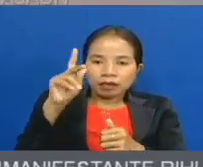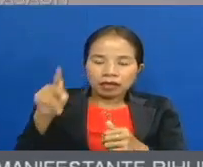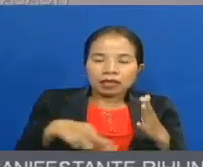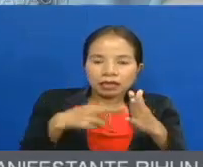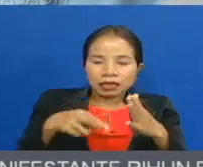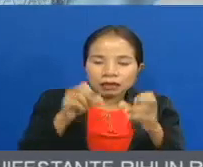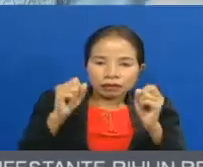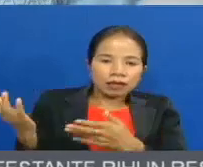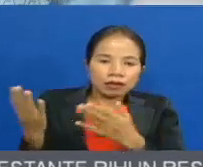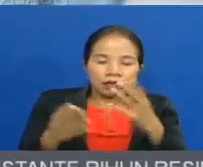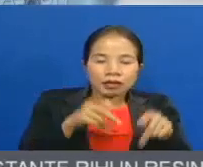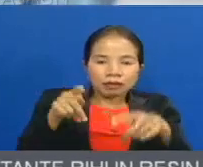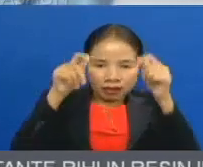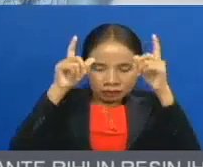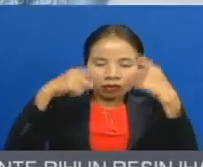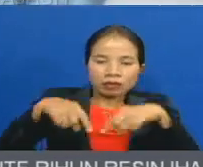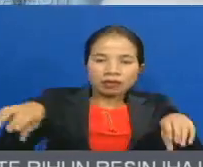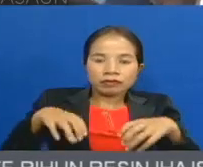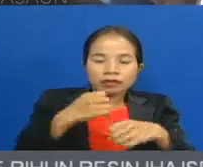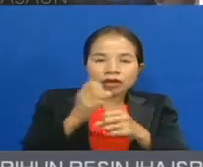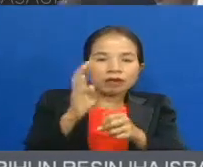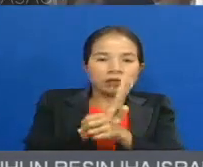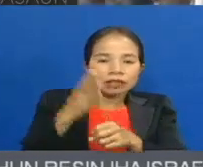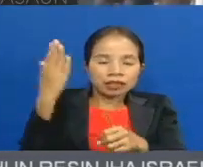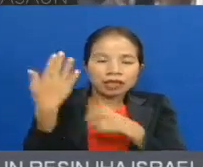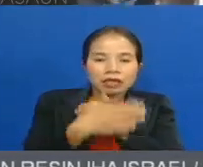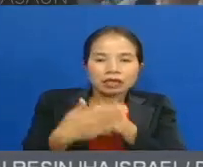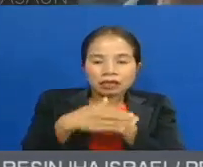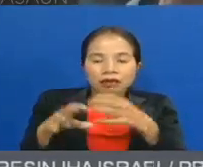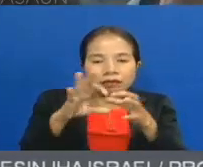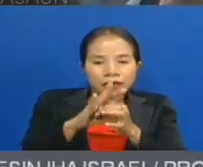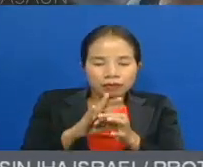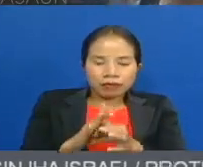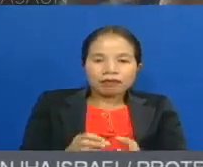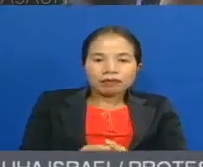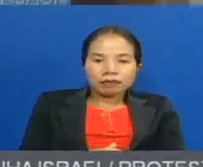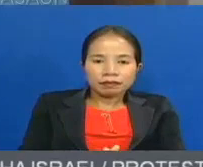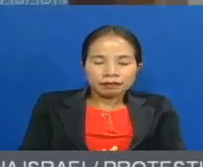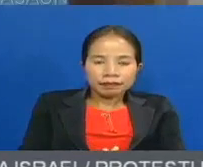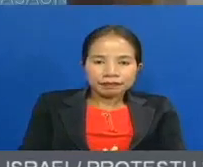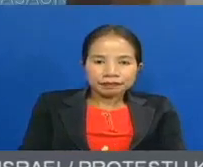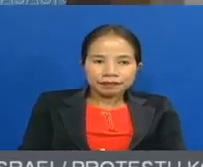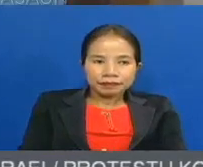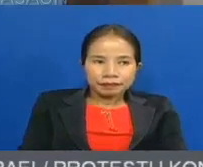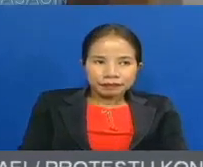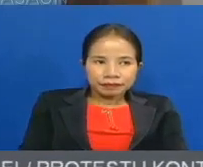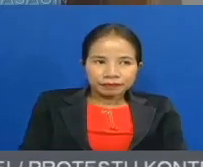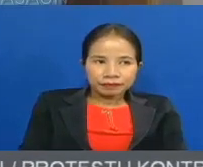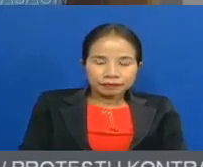No mox bele haruka Timor-Wamba serviço, kahalo negócio ia nação membro. João da Costa, Oladino Pacheco